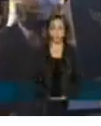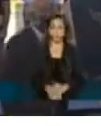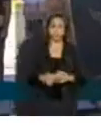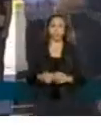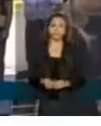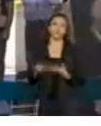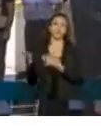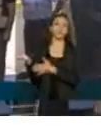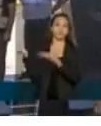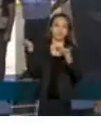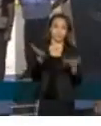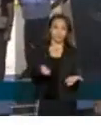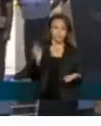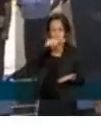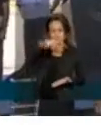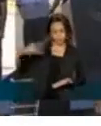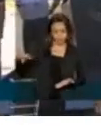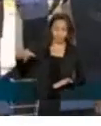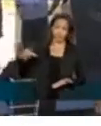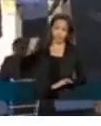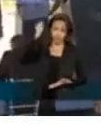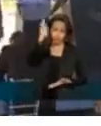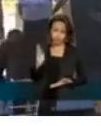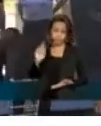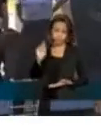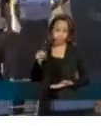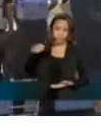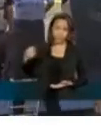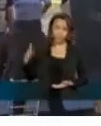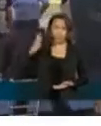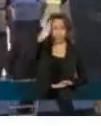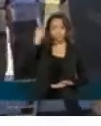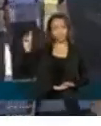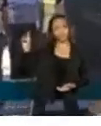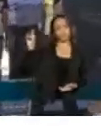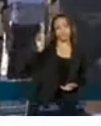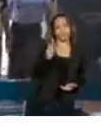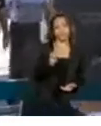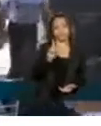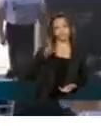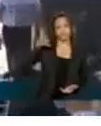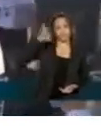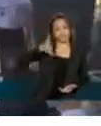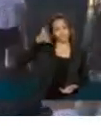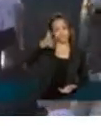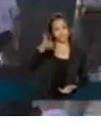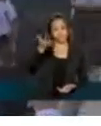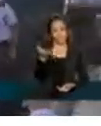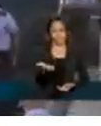Convidamos o presidente da República, Jair Bolsonaro, a fazer uso da palavra.